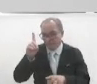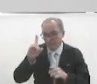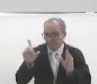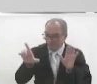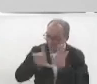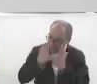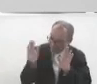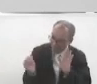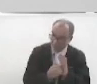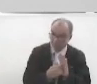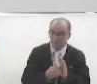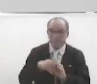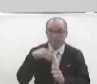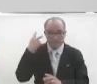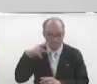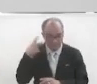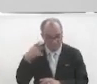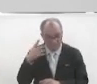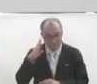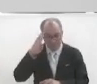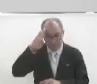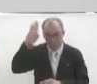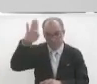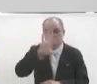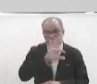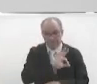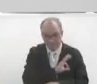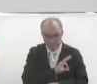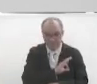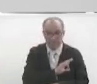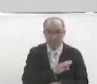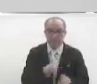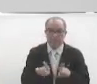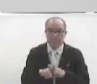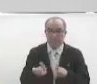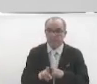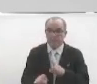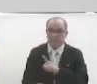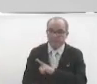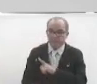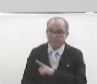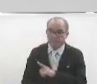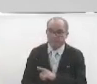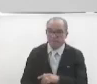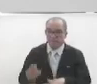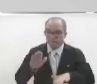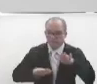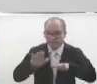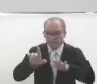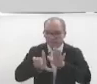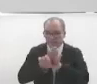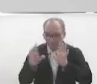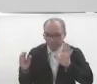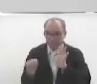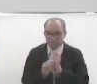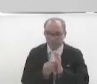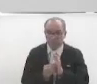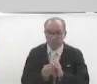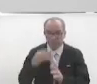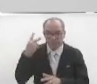outra emenda dos vereadores Subtenente Grosso também temos aqui mais uma Emenda